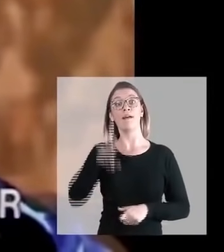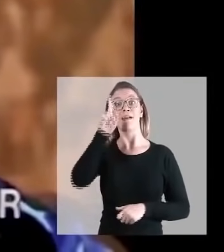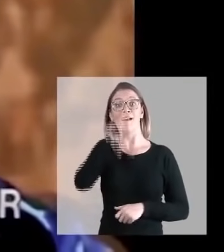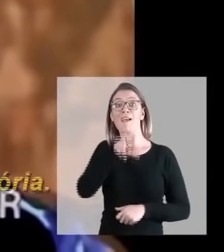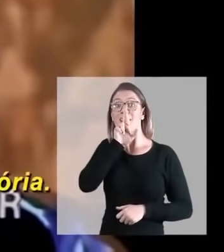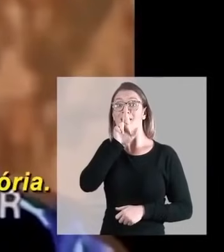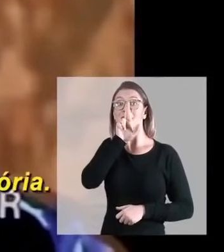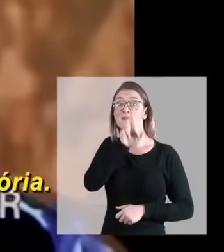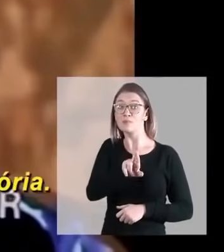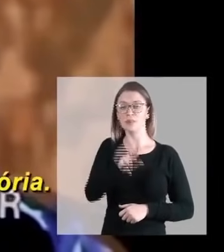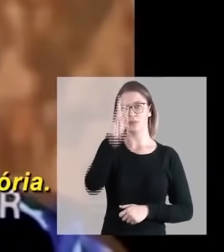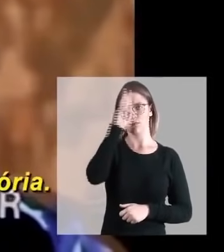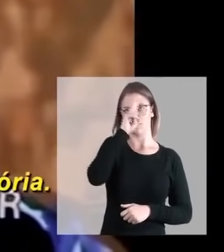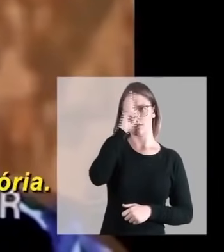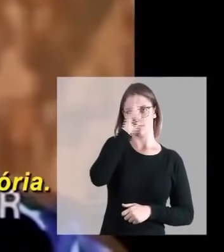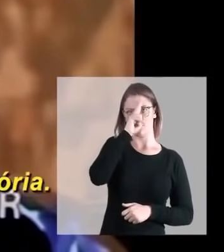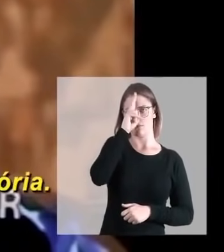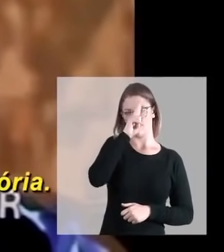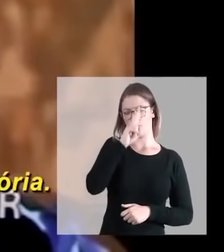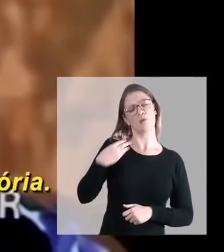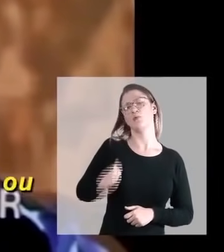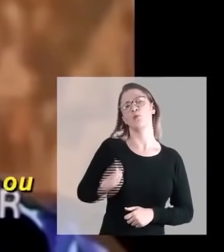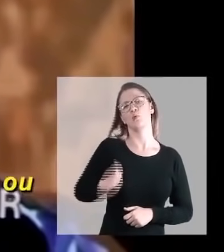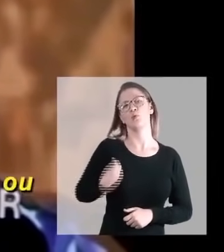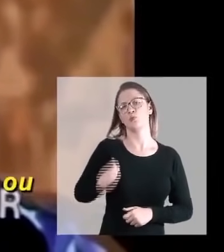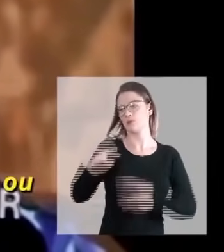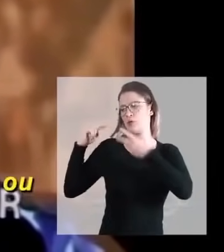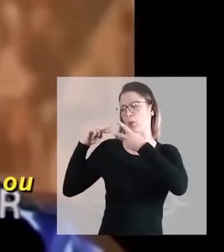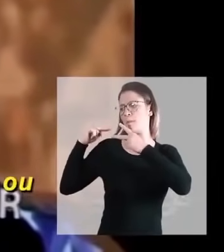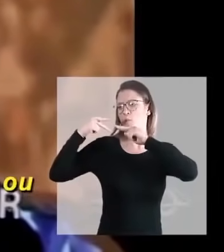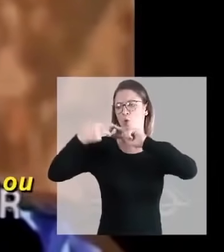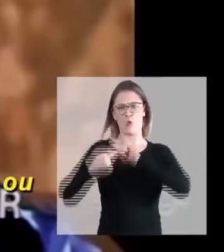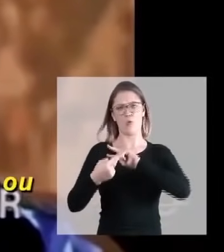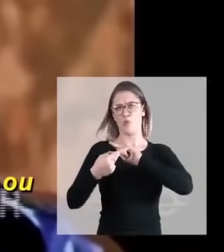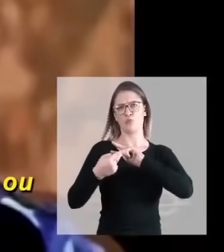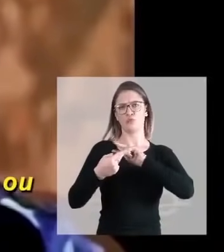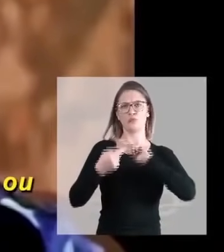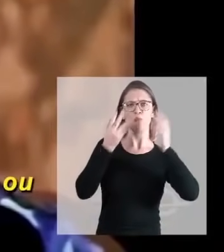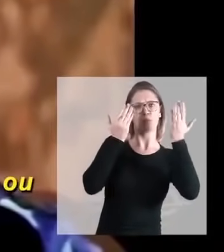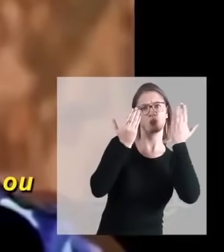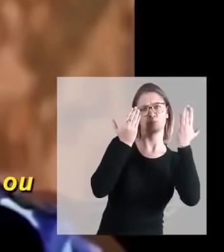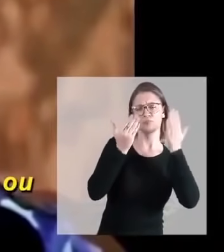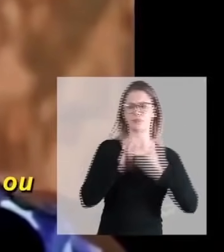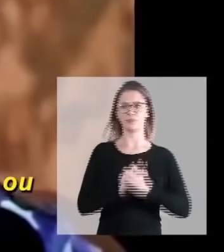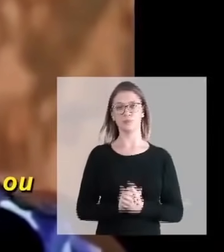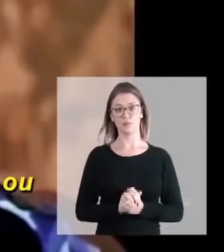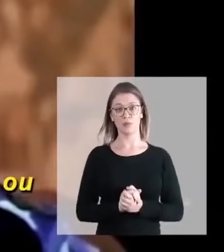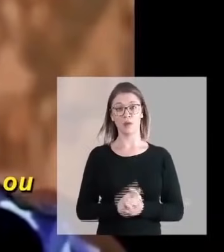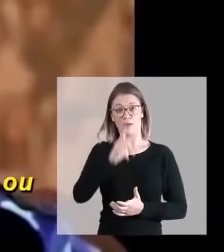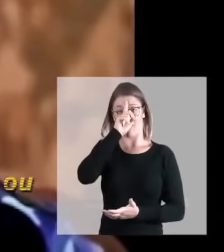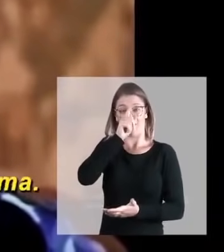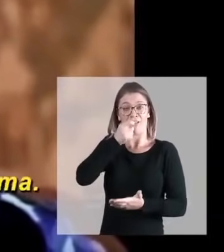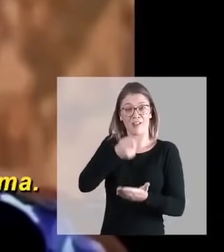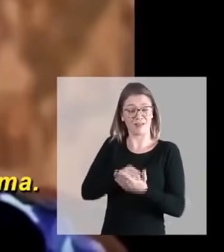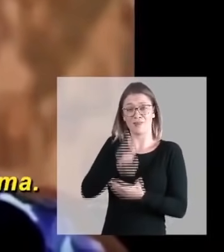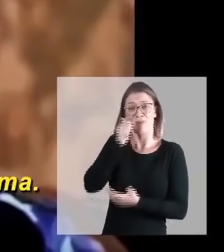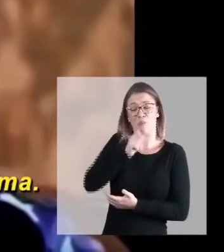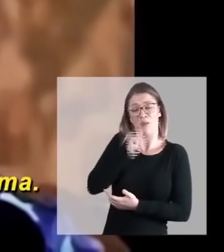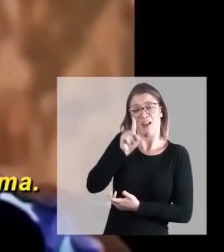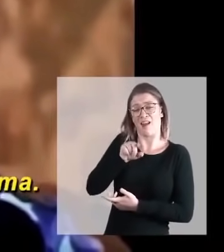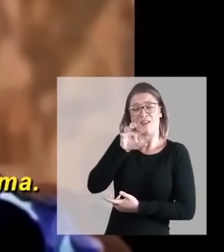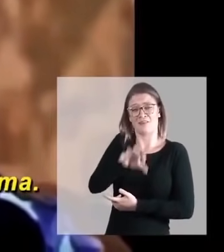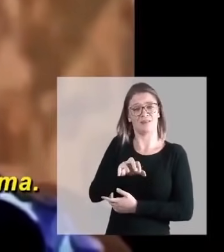naturelle. C'est le résultat d'une histoire. Il n'y a pas un destin biologique, psychologique,